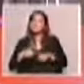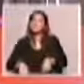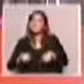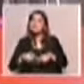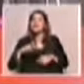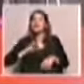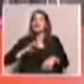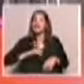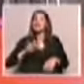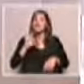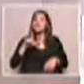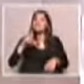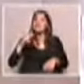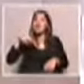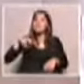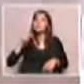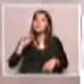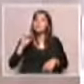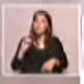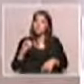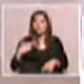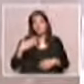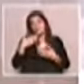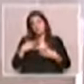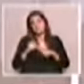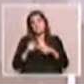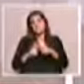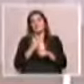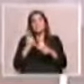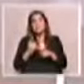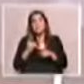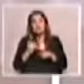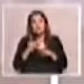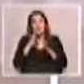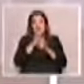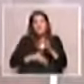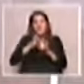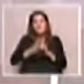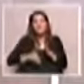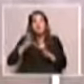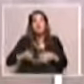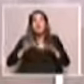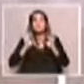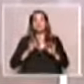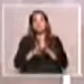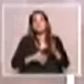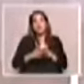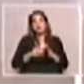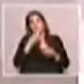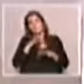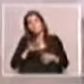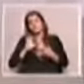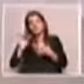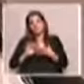O queijo flamengo tem aquela vantagem para mim do vir fatiado da fábrica, que eu sei que acaba por perder muitas